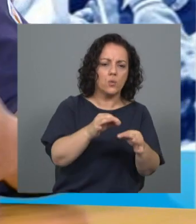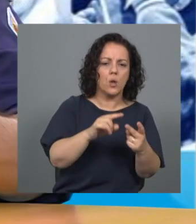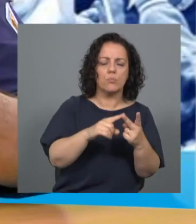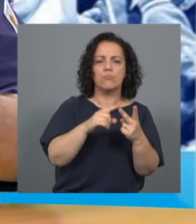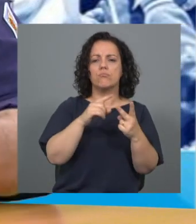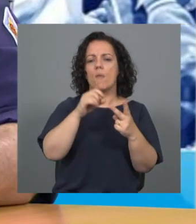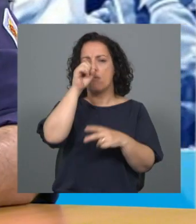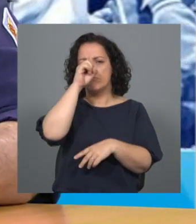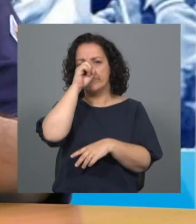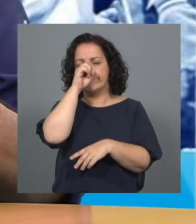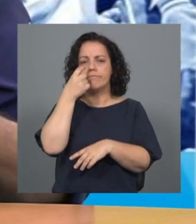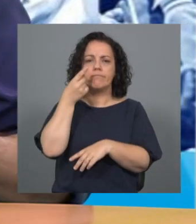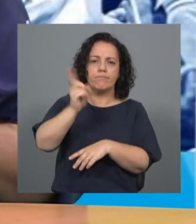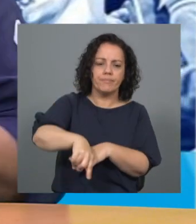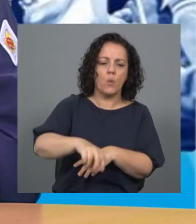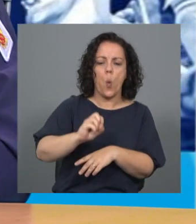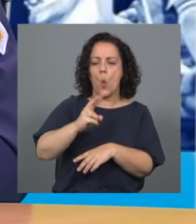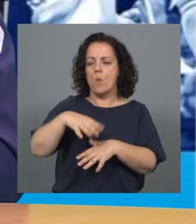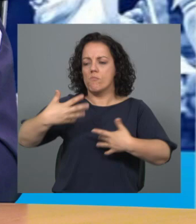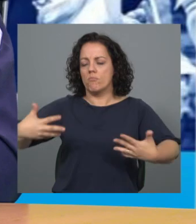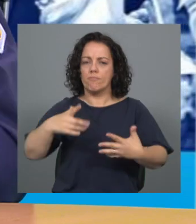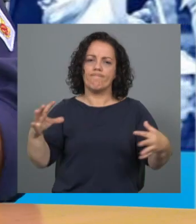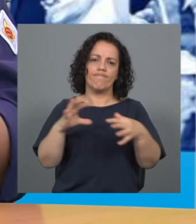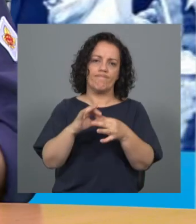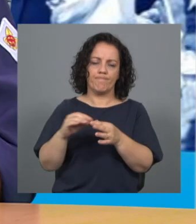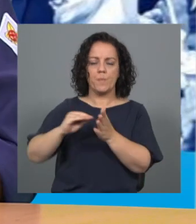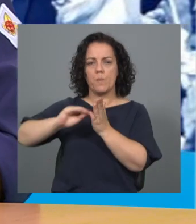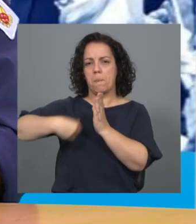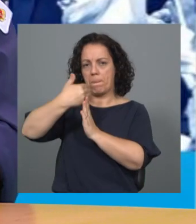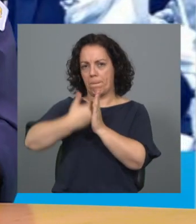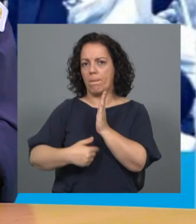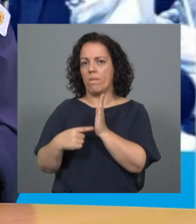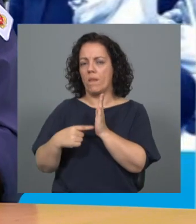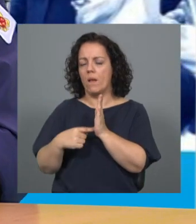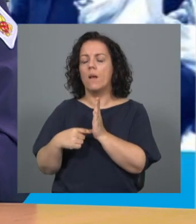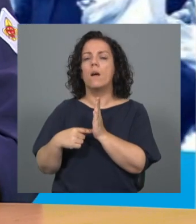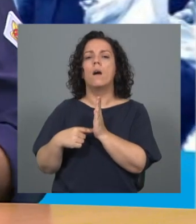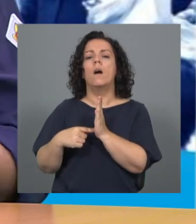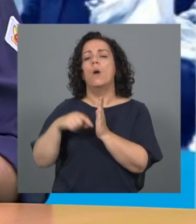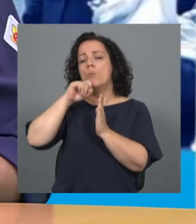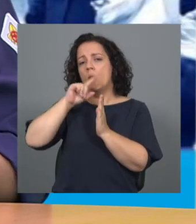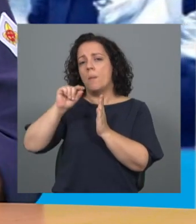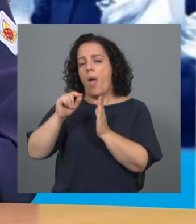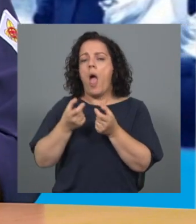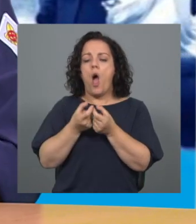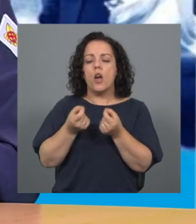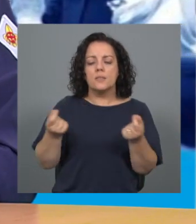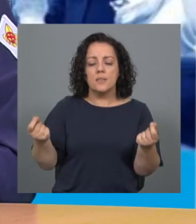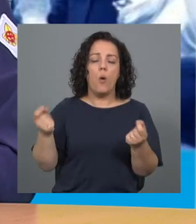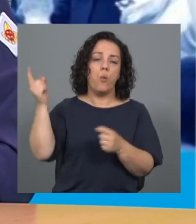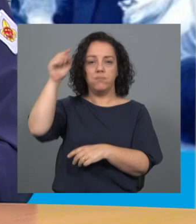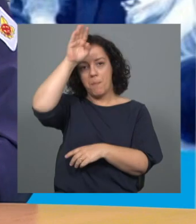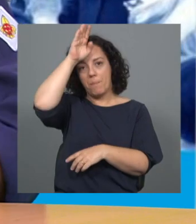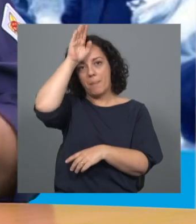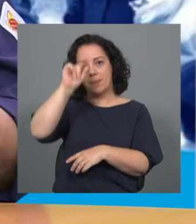de reflorestação, de que entidade já ser com este enquadramento da Laudato Si e, portanto, nem que seja também a integração das orações que o Papa Francisco nos